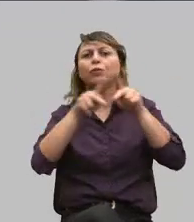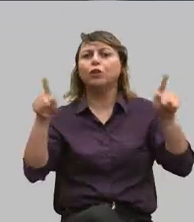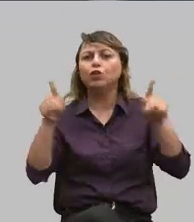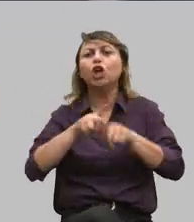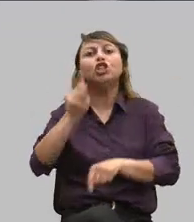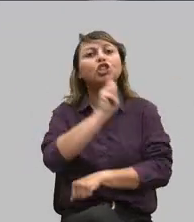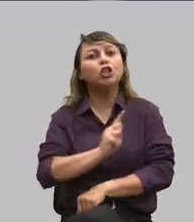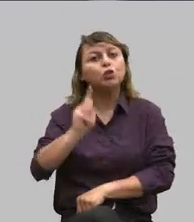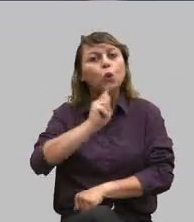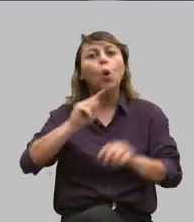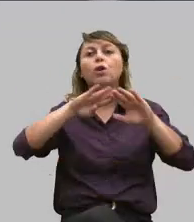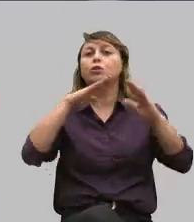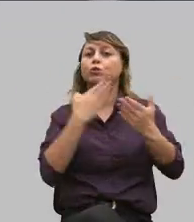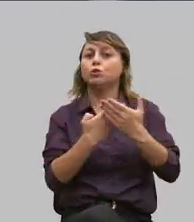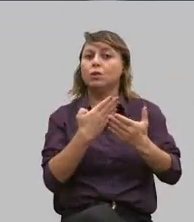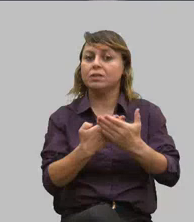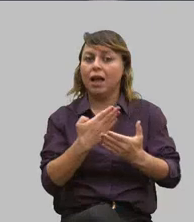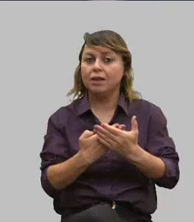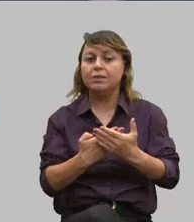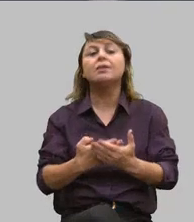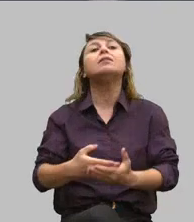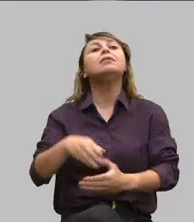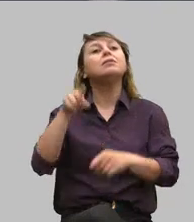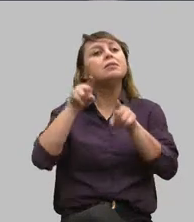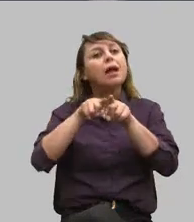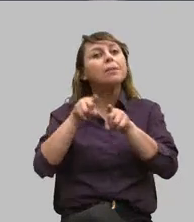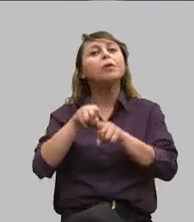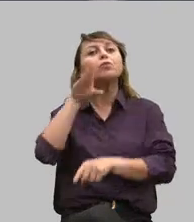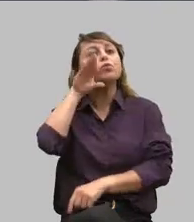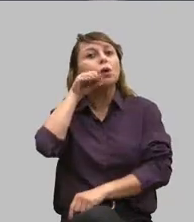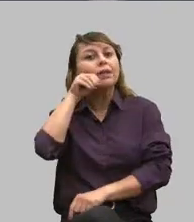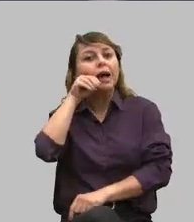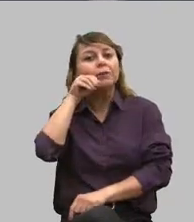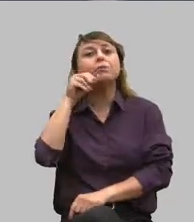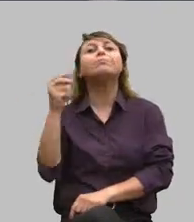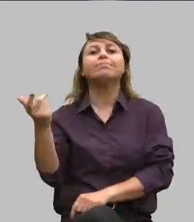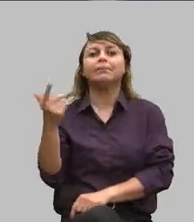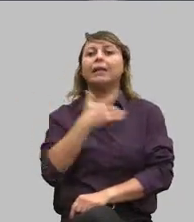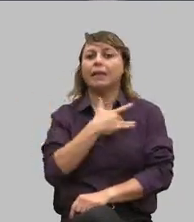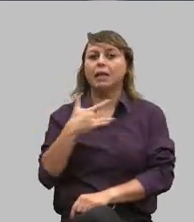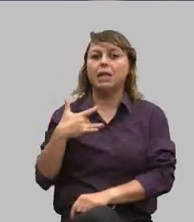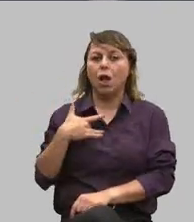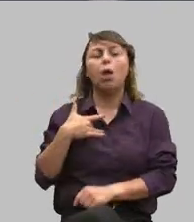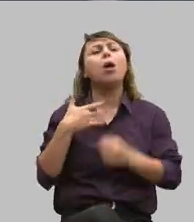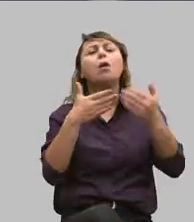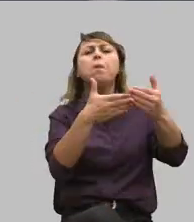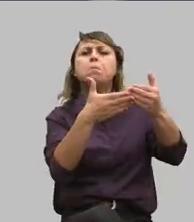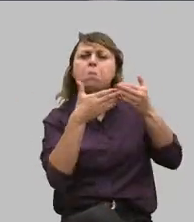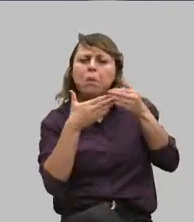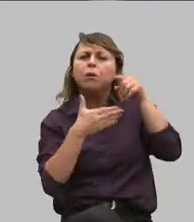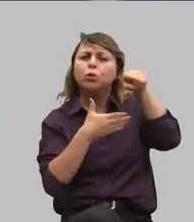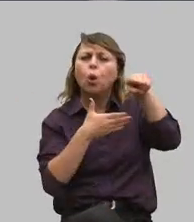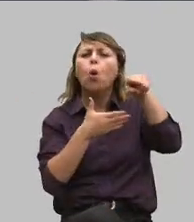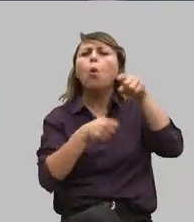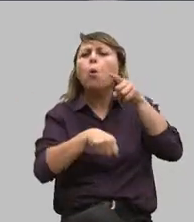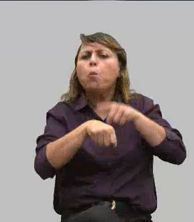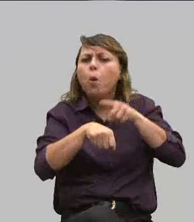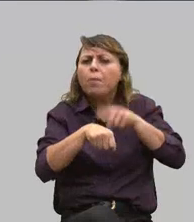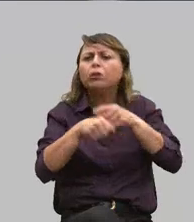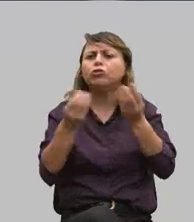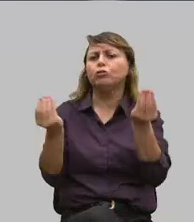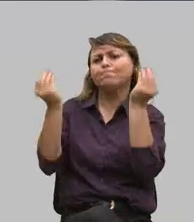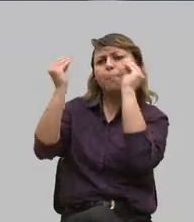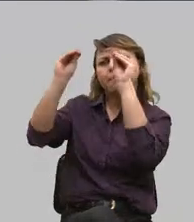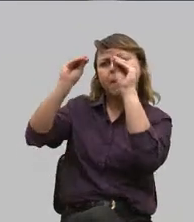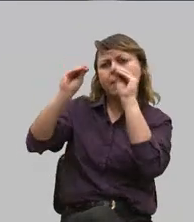escolares e os servidores da saúde nesse momento pessoal a gente pede que como é um momento de implementação